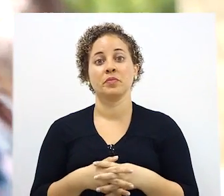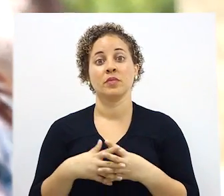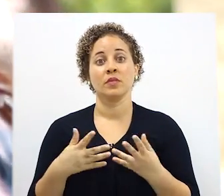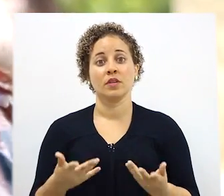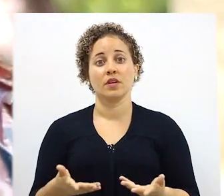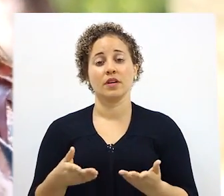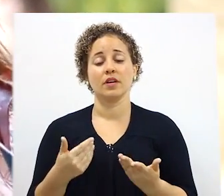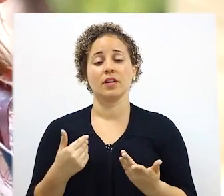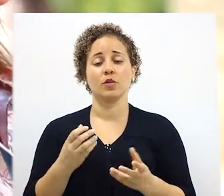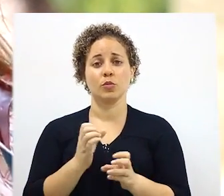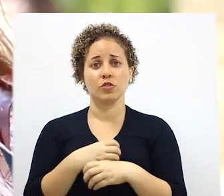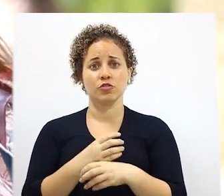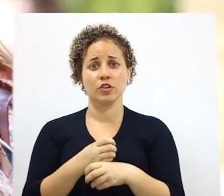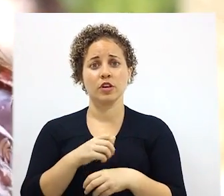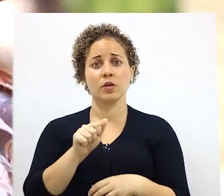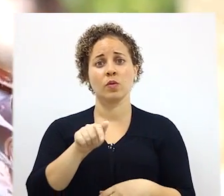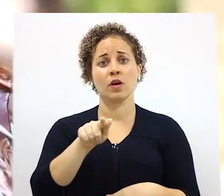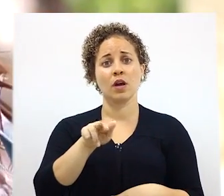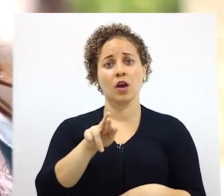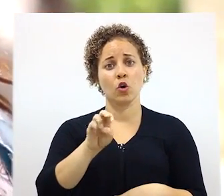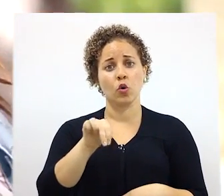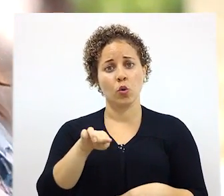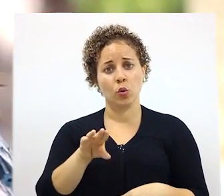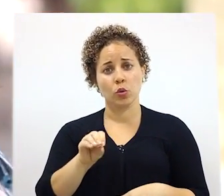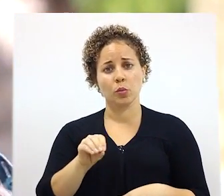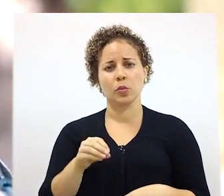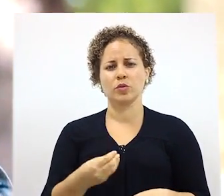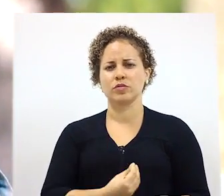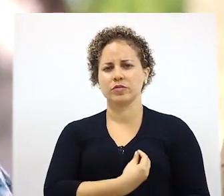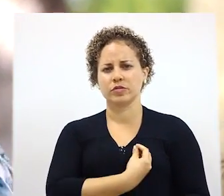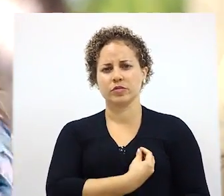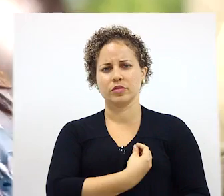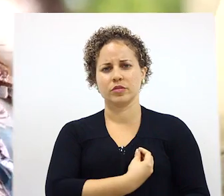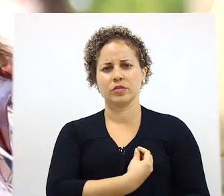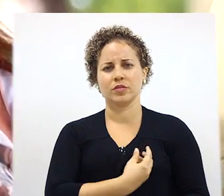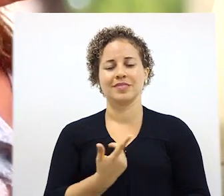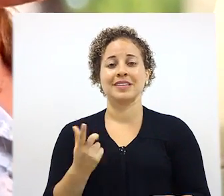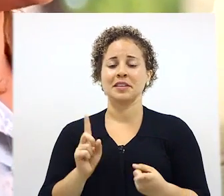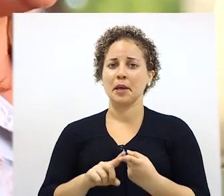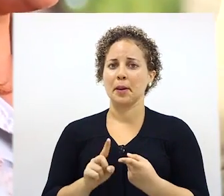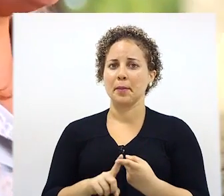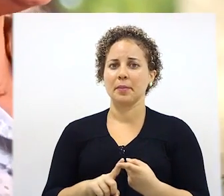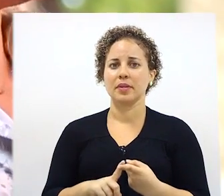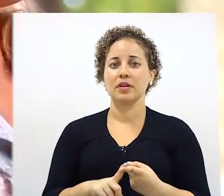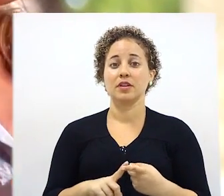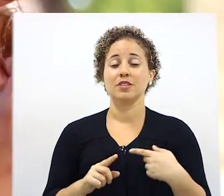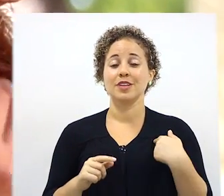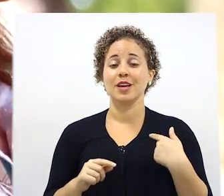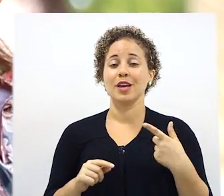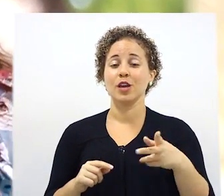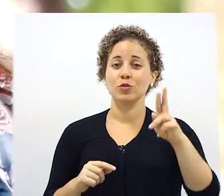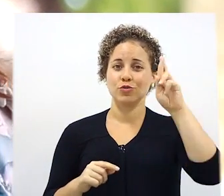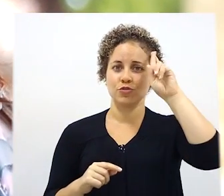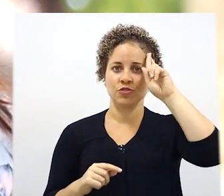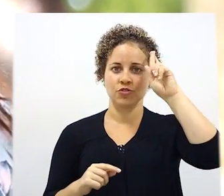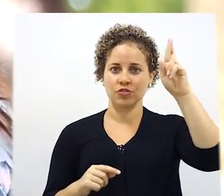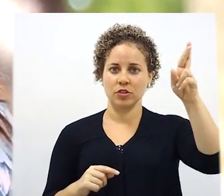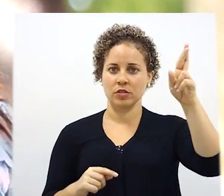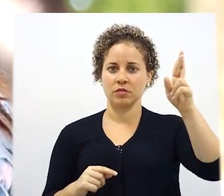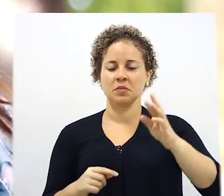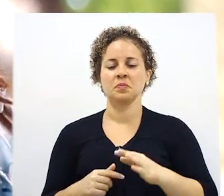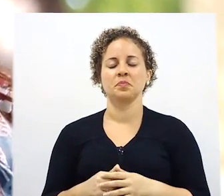engenheiro agrônomo, e aí, como engenheiro, ele se coloca muitas vezes na figura do empregador. Como é que o empregador